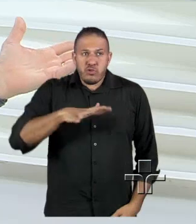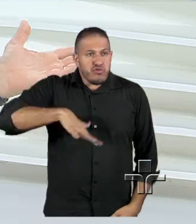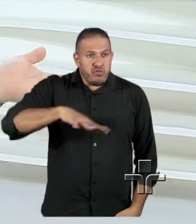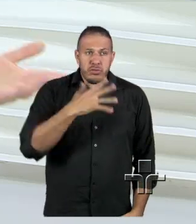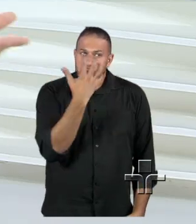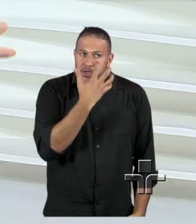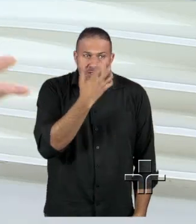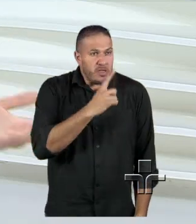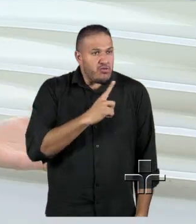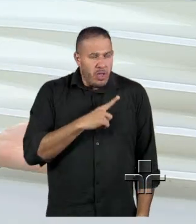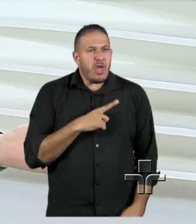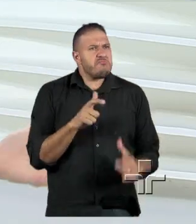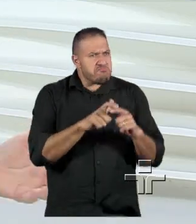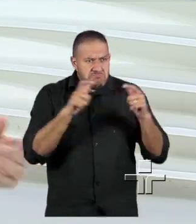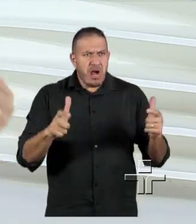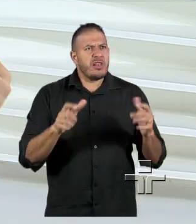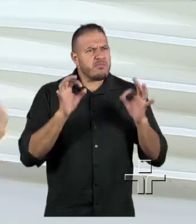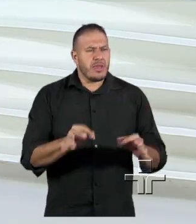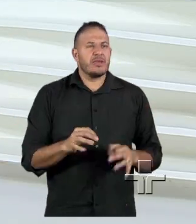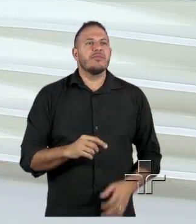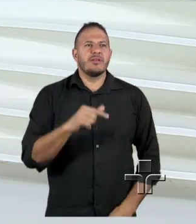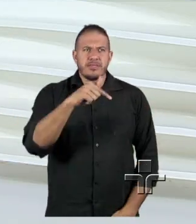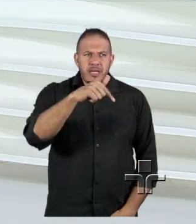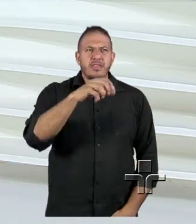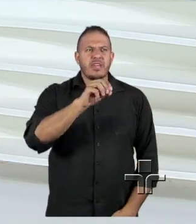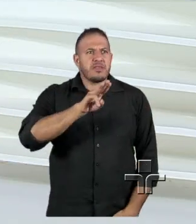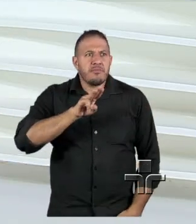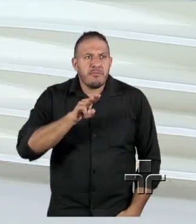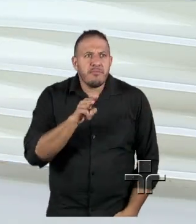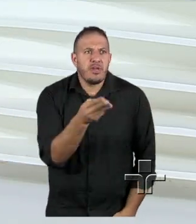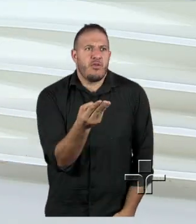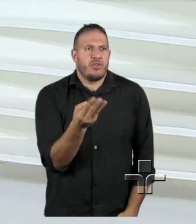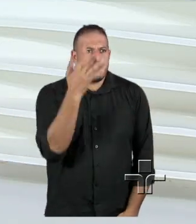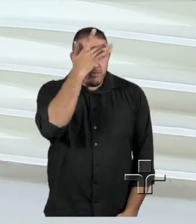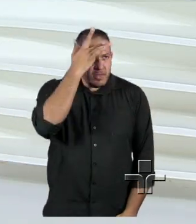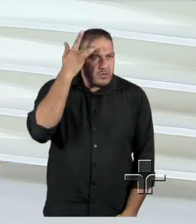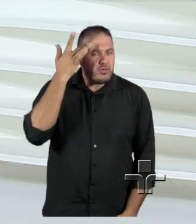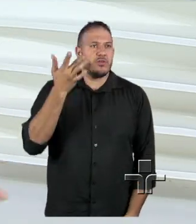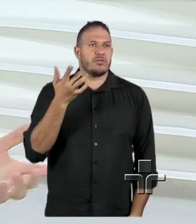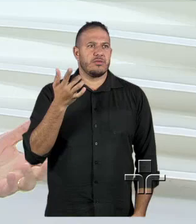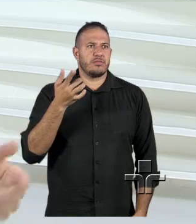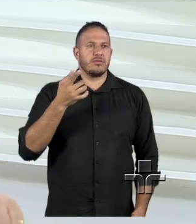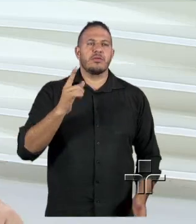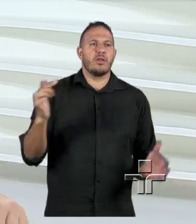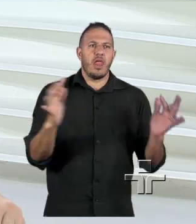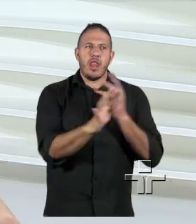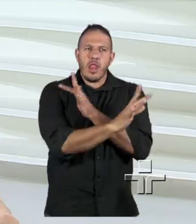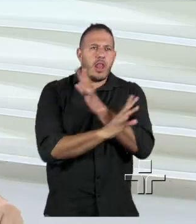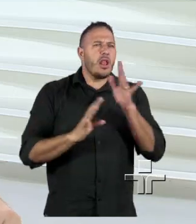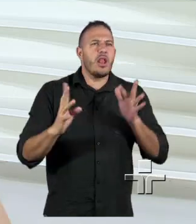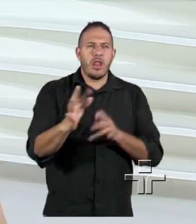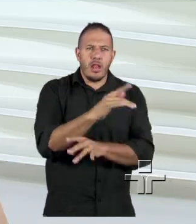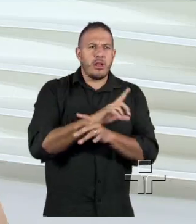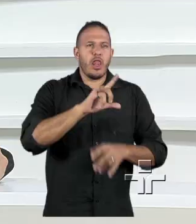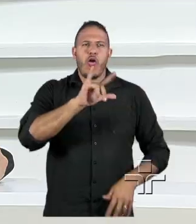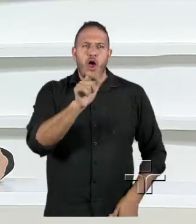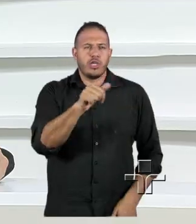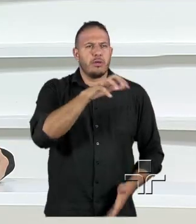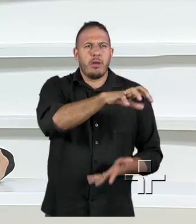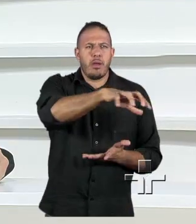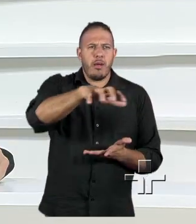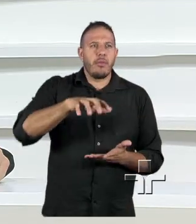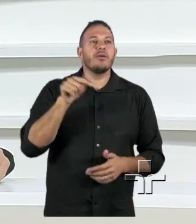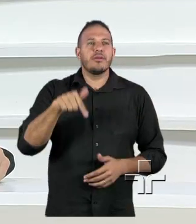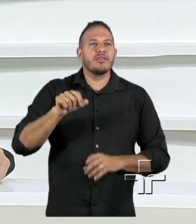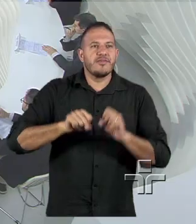tudo grande, porque ficou grande mesmo, claro. São 70 milhões de pessoas que passam por ano nas nossas lojas. E nessa